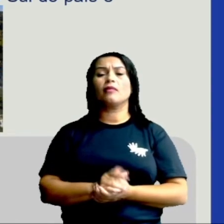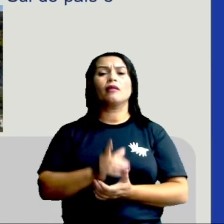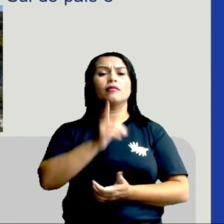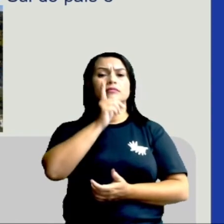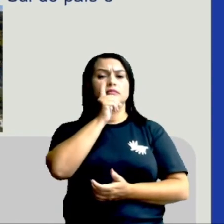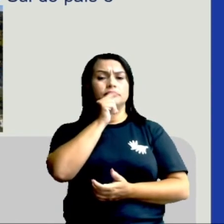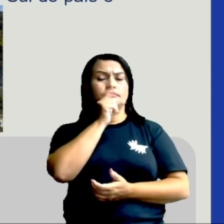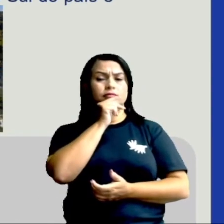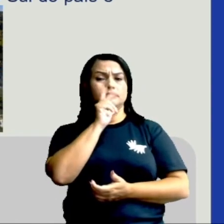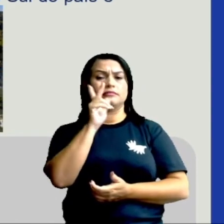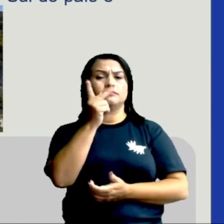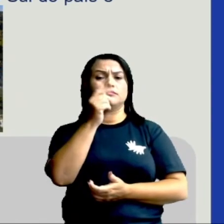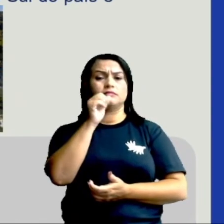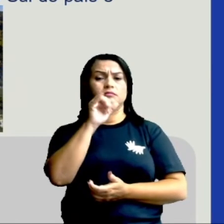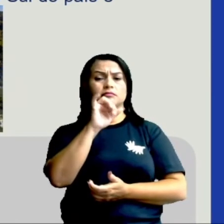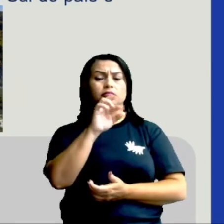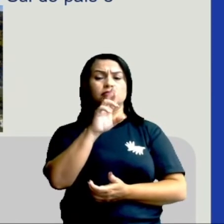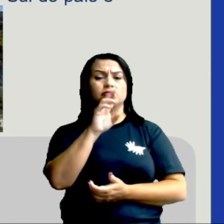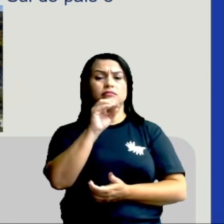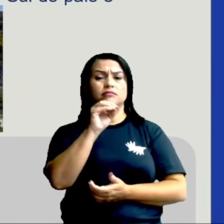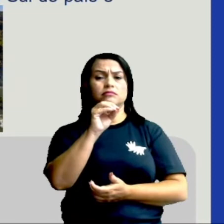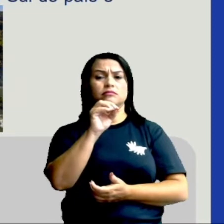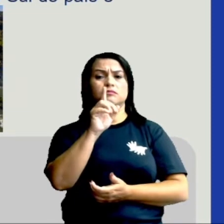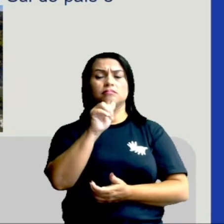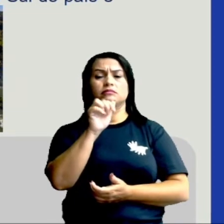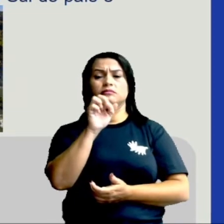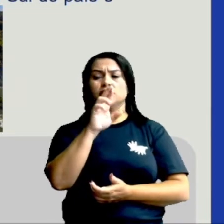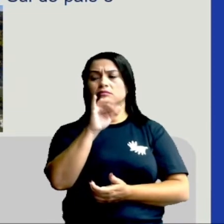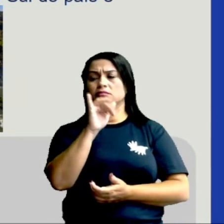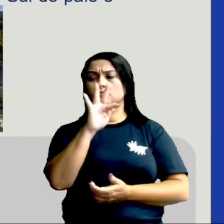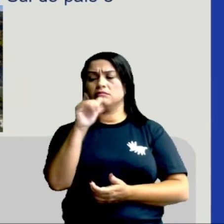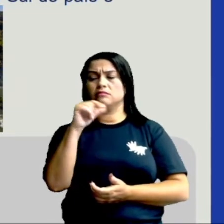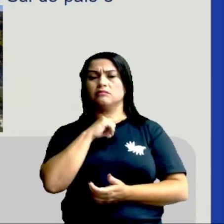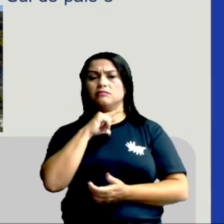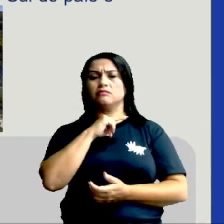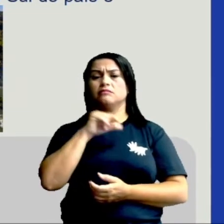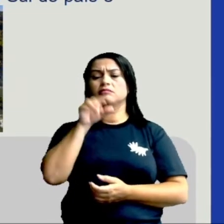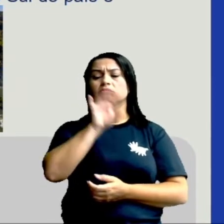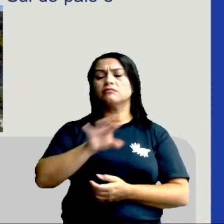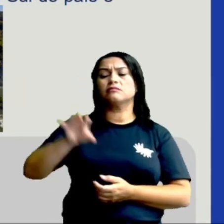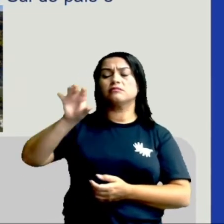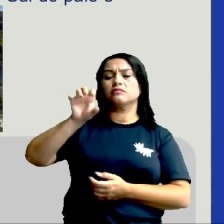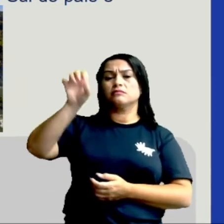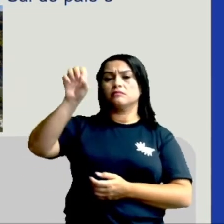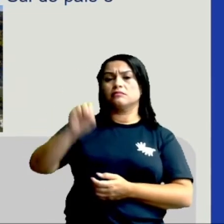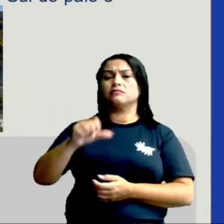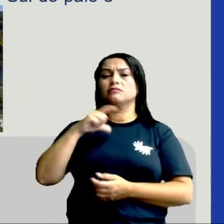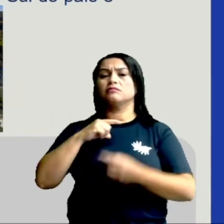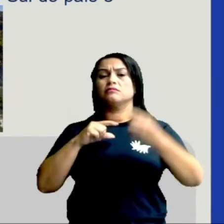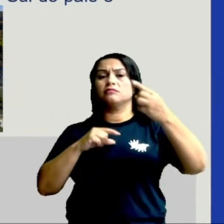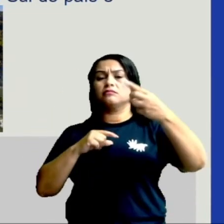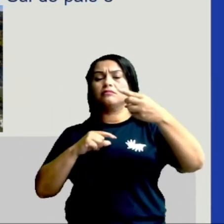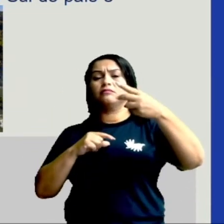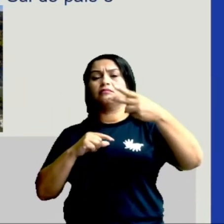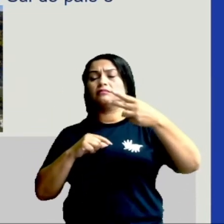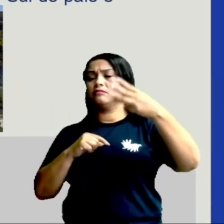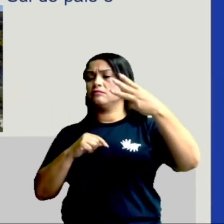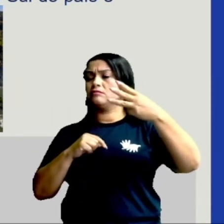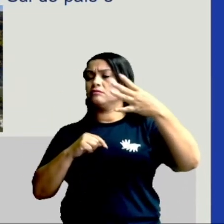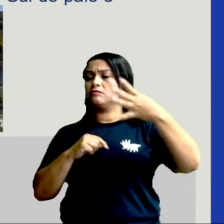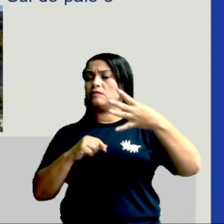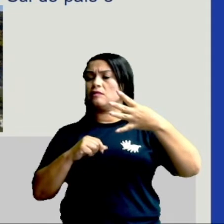A hidrografia da região sul contém 4 regiões hidrográficas brasileiras: Atlântico